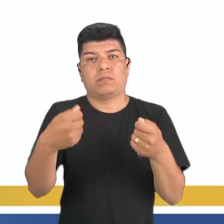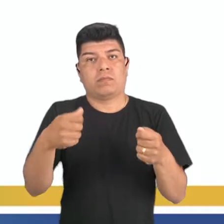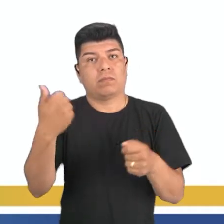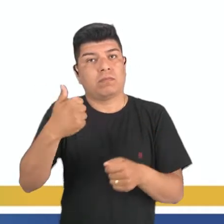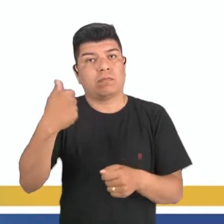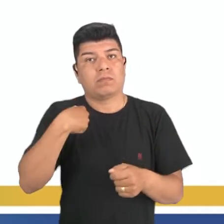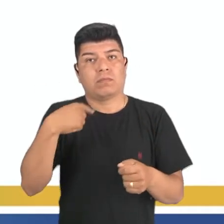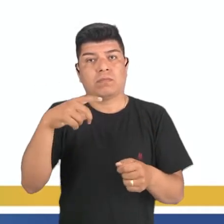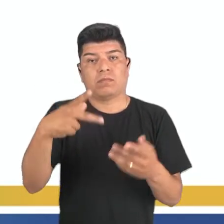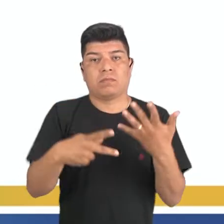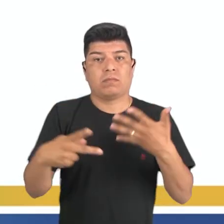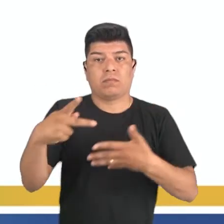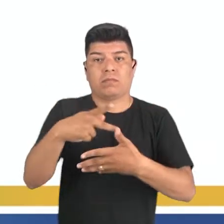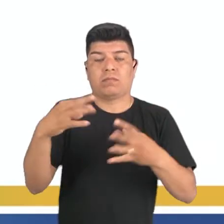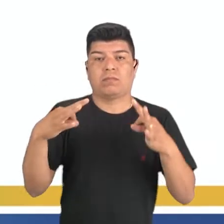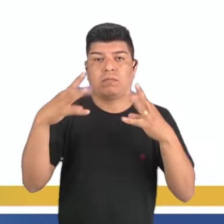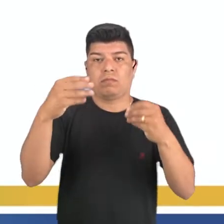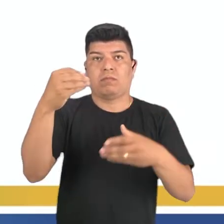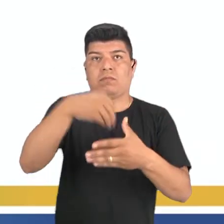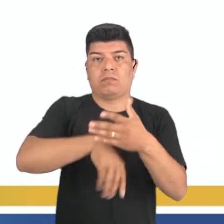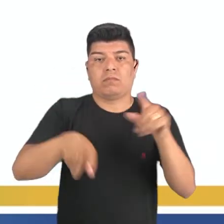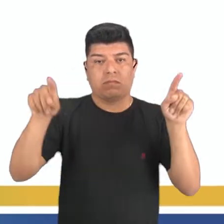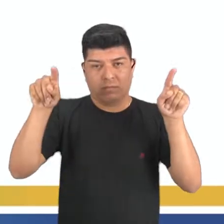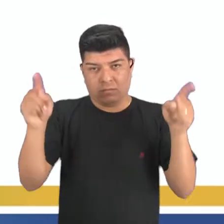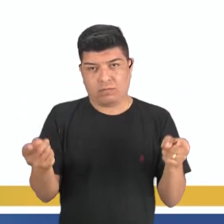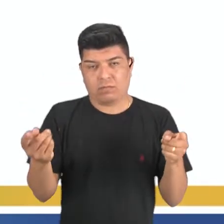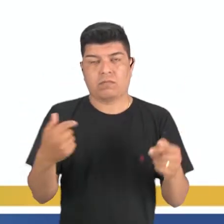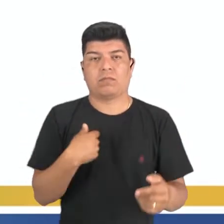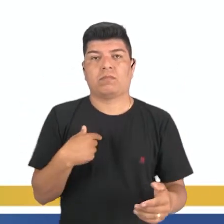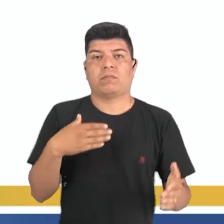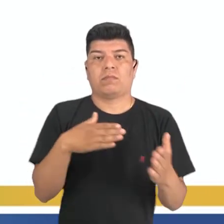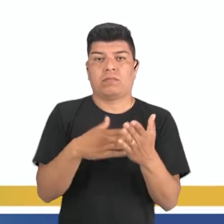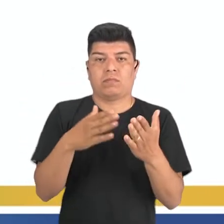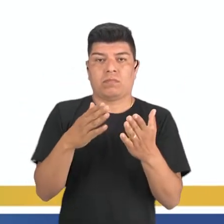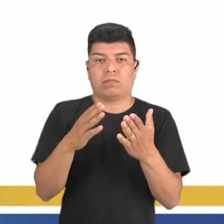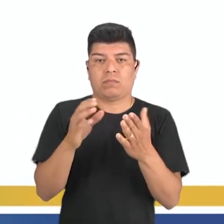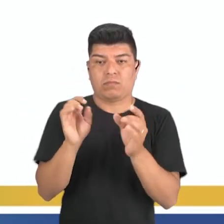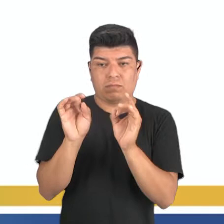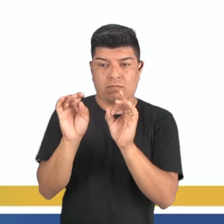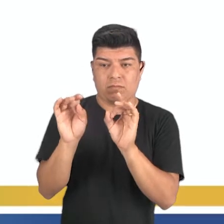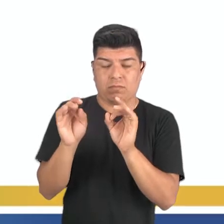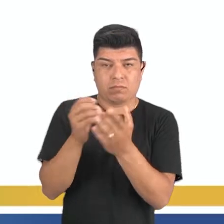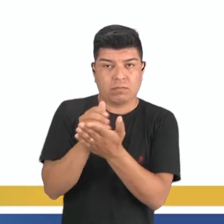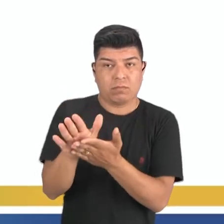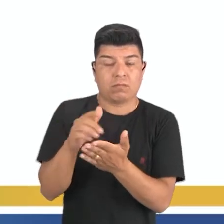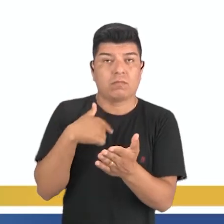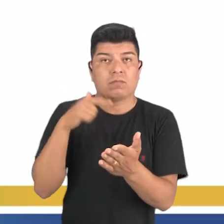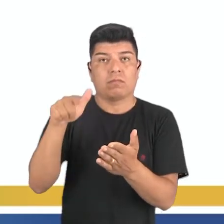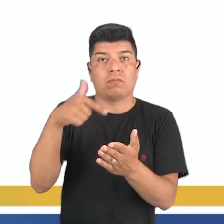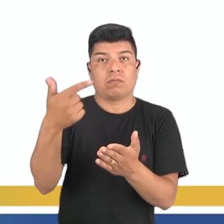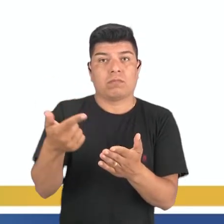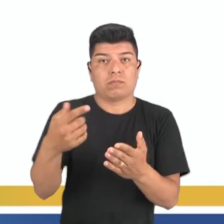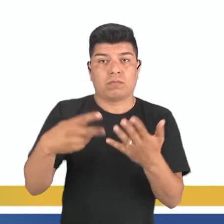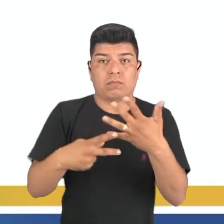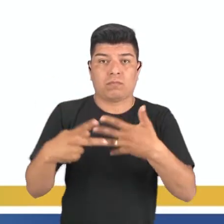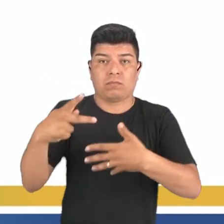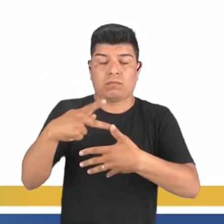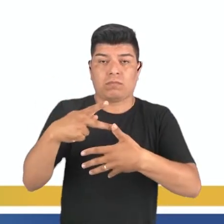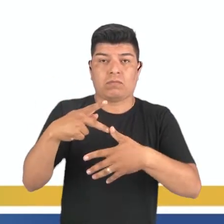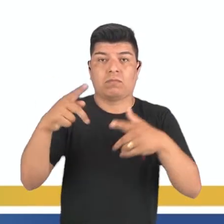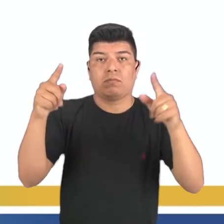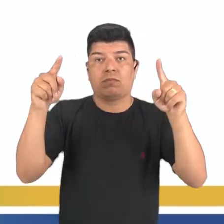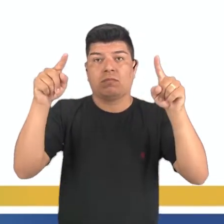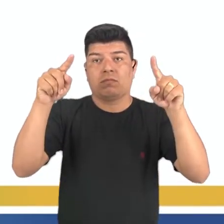gente prioriza tudo que está dentro do parênteses, até eliminá-lo. Depois a gente tem como prioridade os